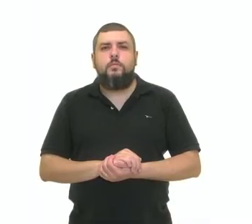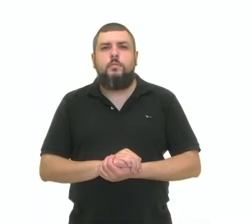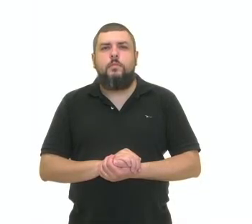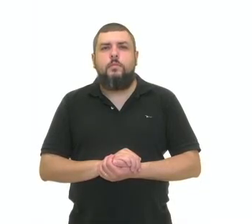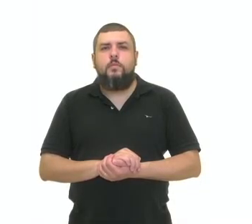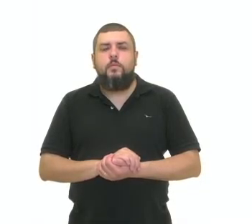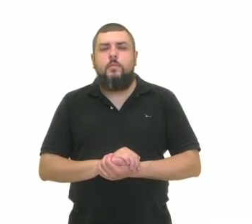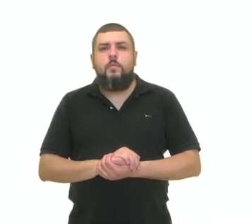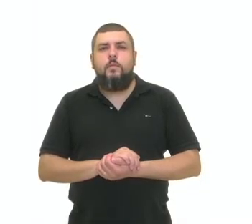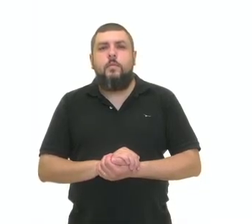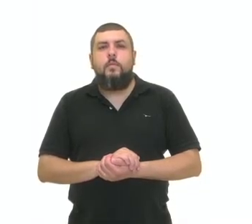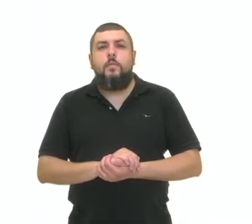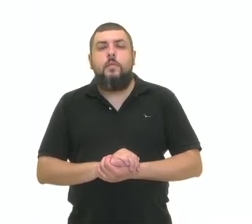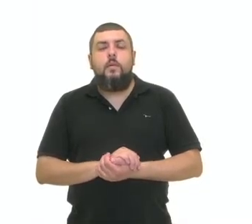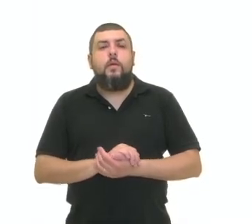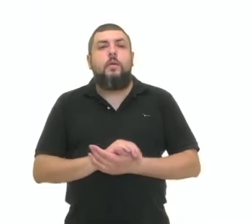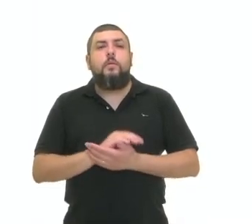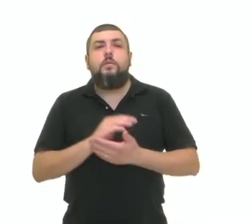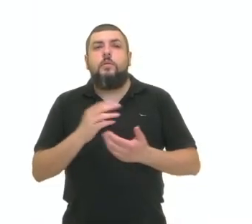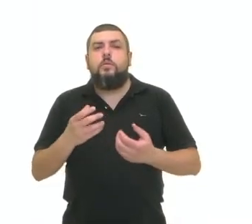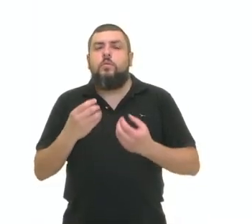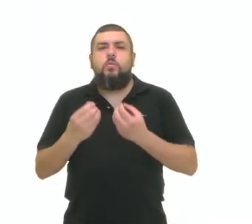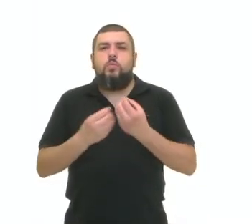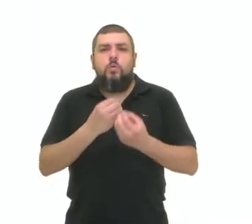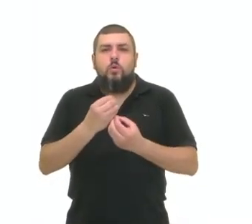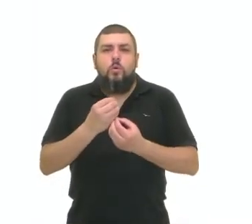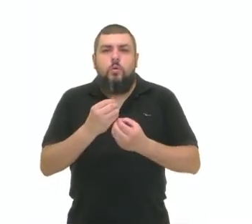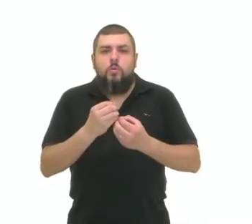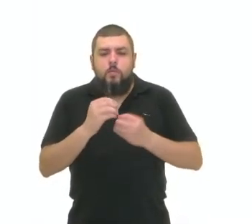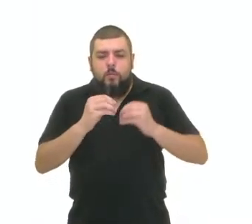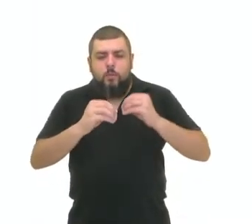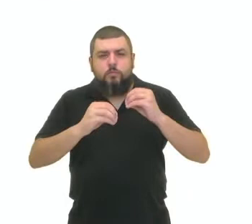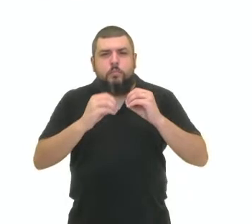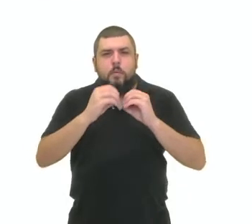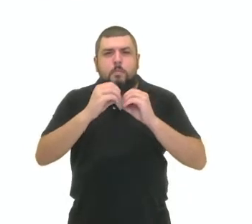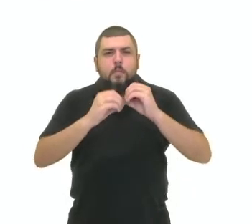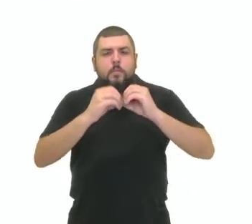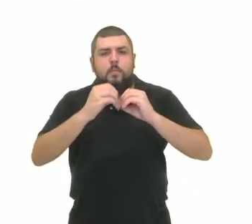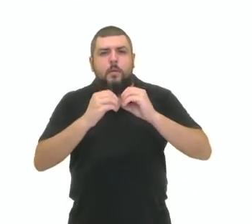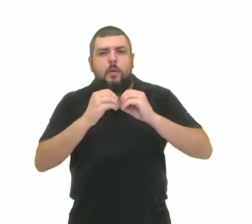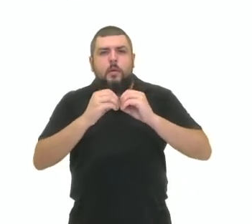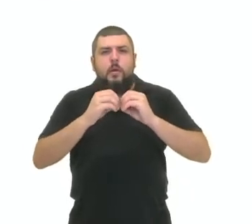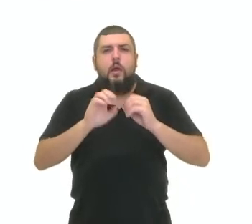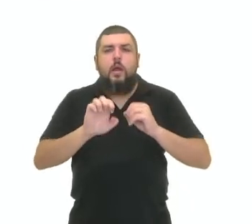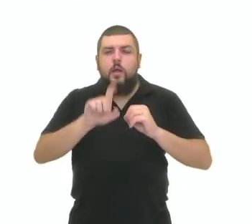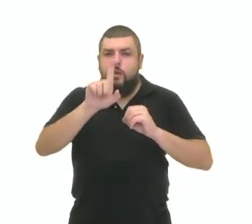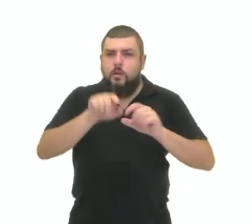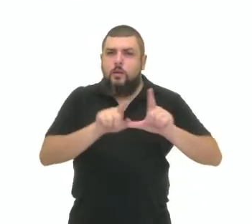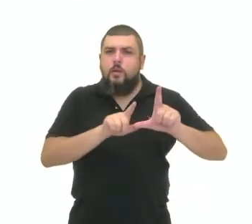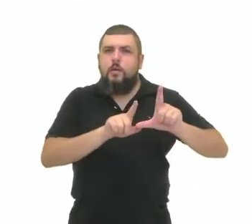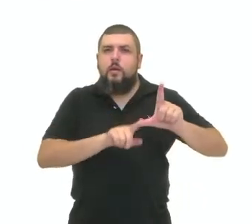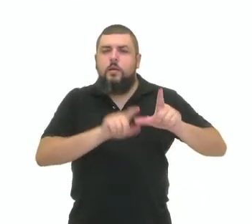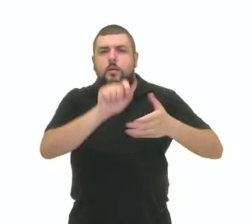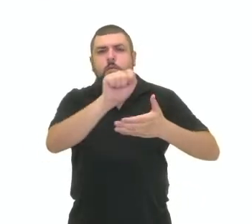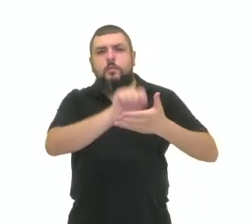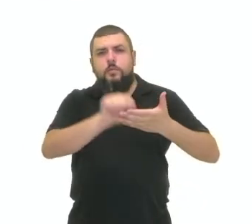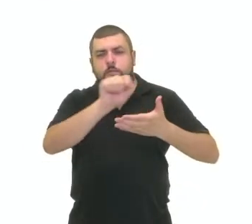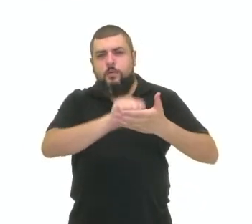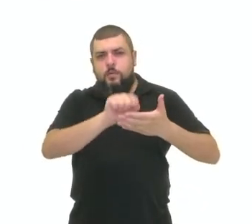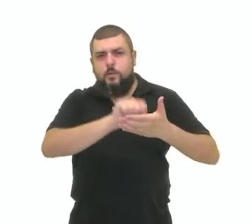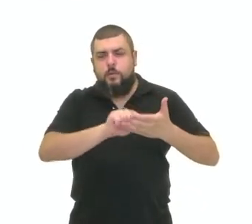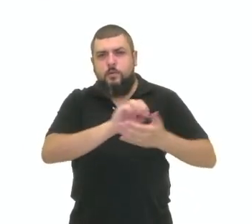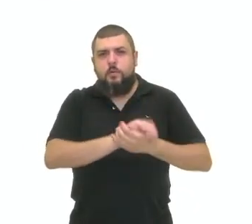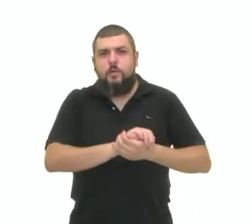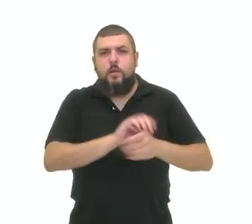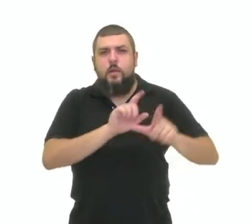alelos são representados por letras. Neste caso, os alelos dominantes são representados por